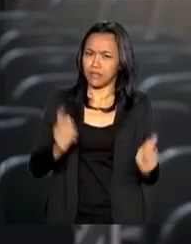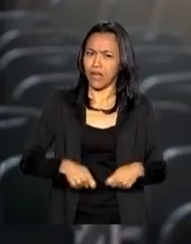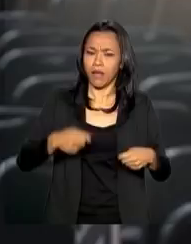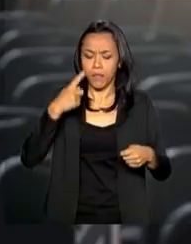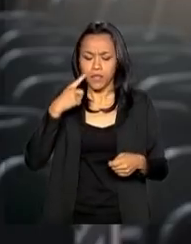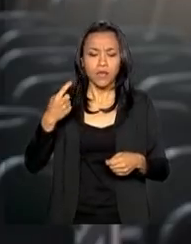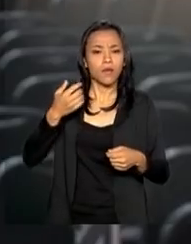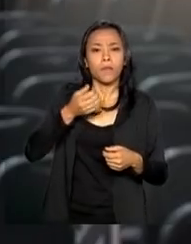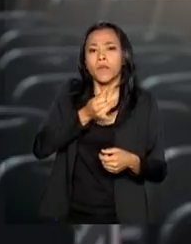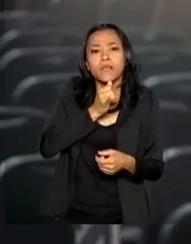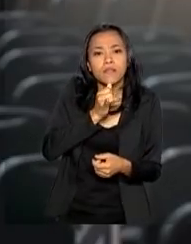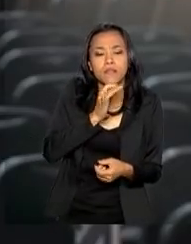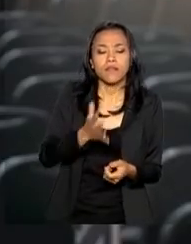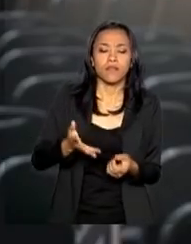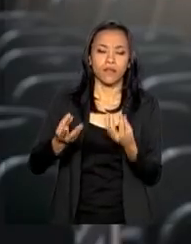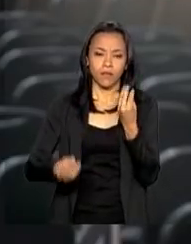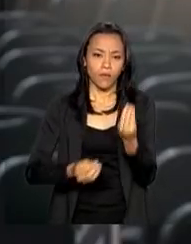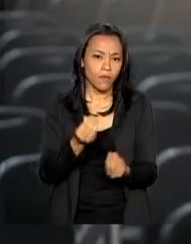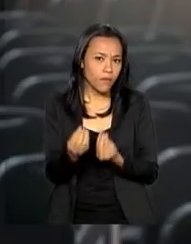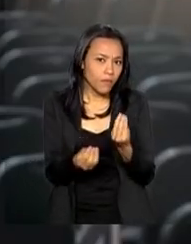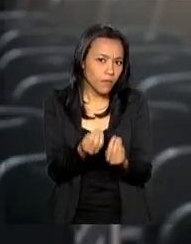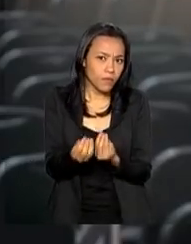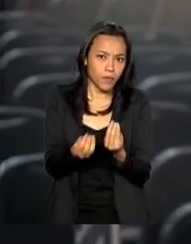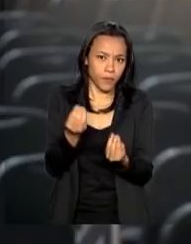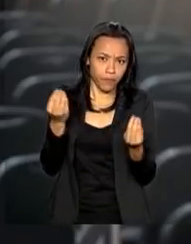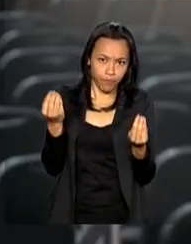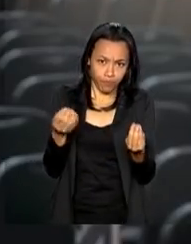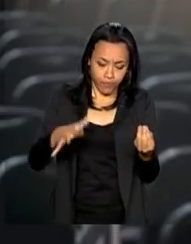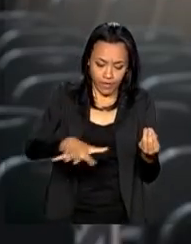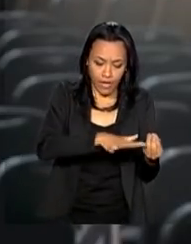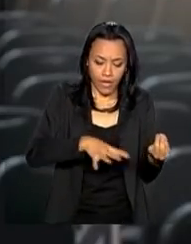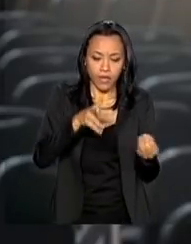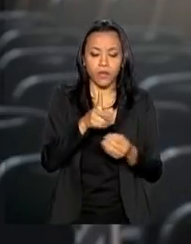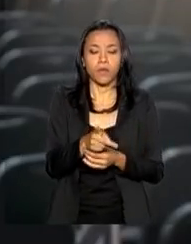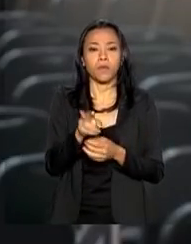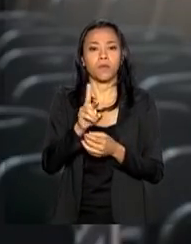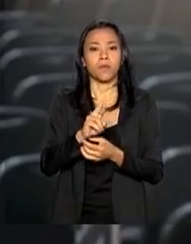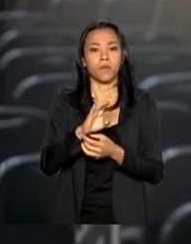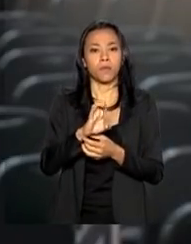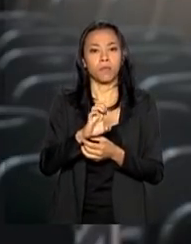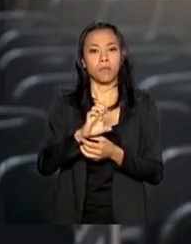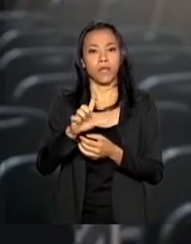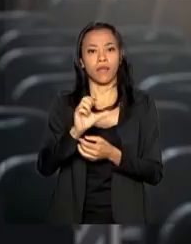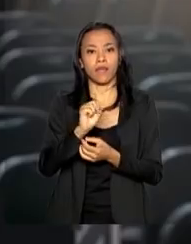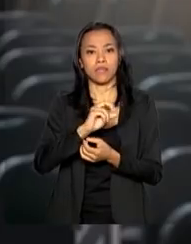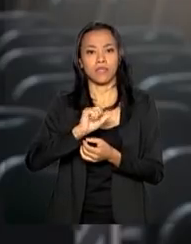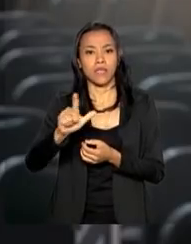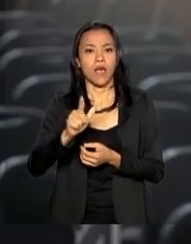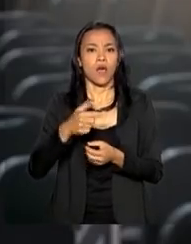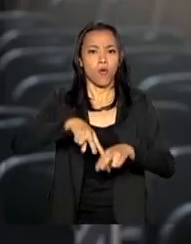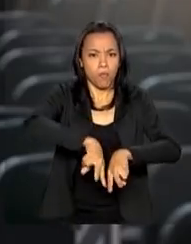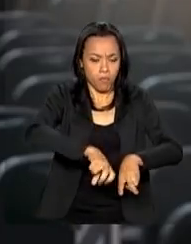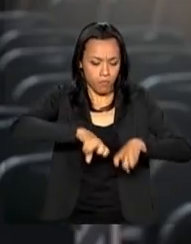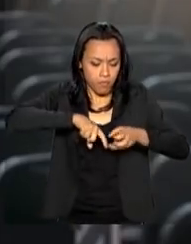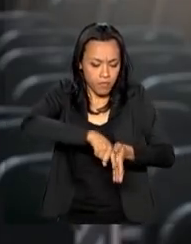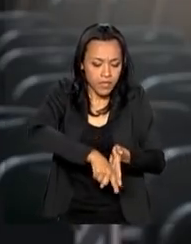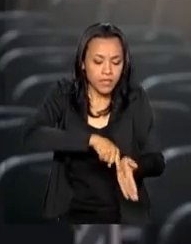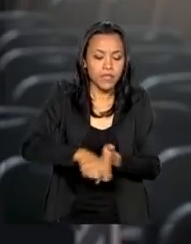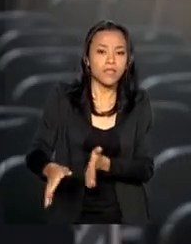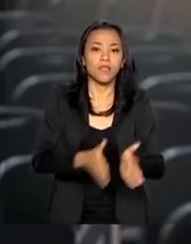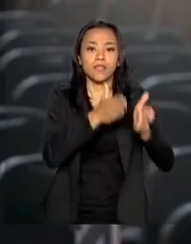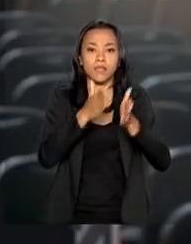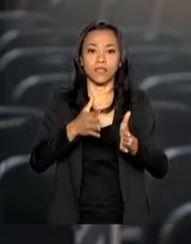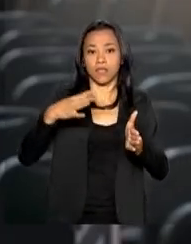exemplo, como se comportam materiais na exploração do pré-sal e trazer inovações para a área da medicina, da agricultura e da